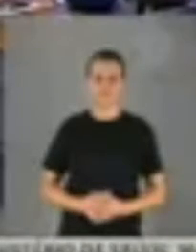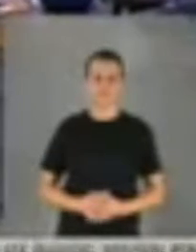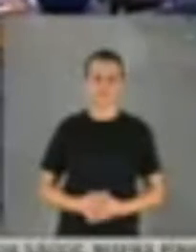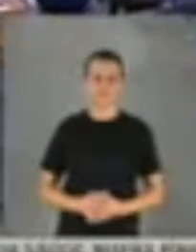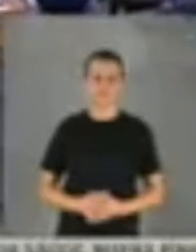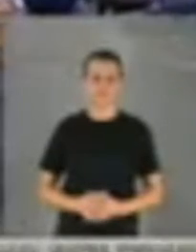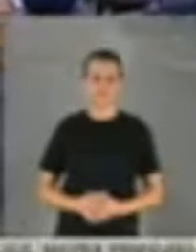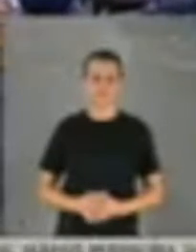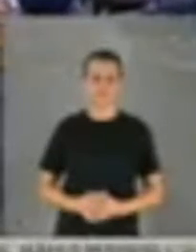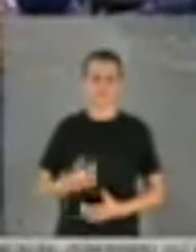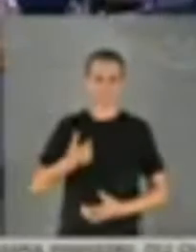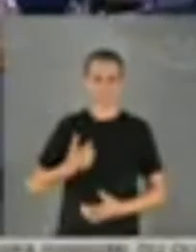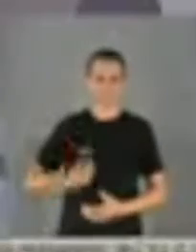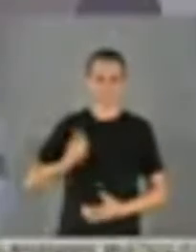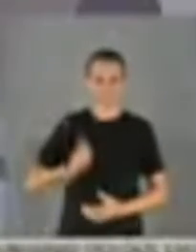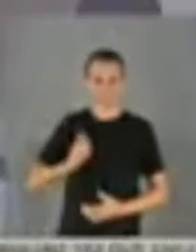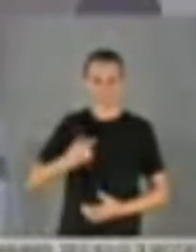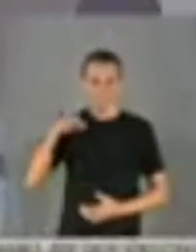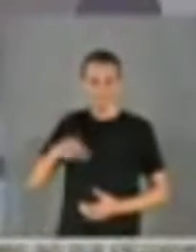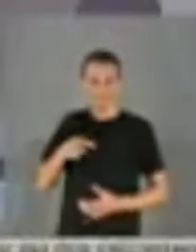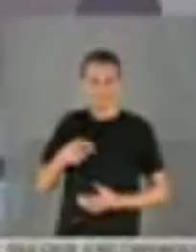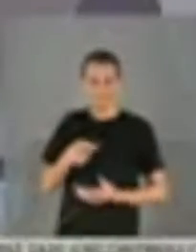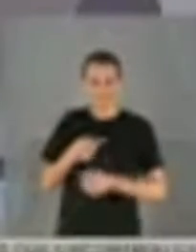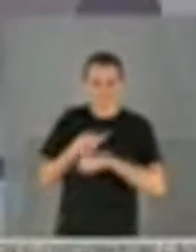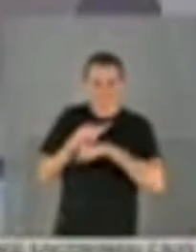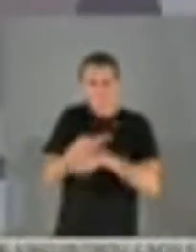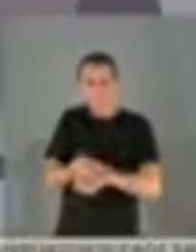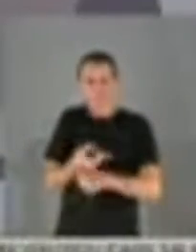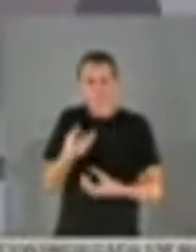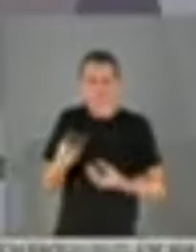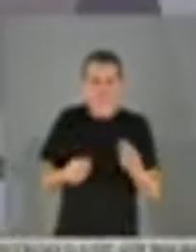Eu estou aqui atrás dos requerimentos de convocação.